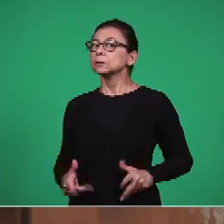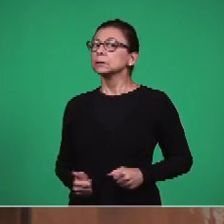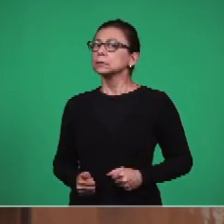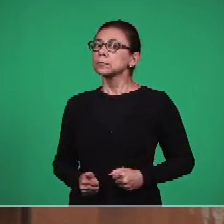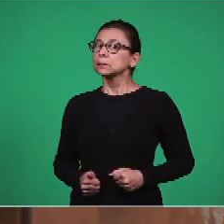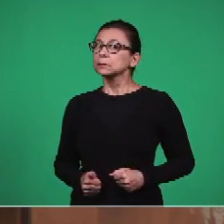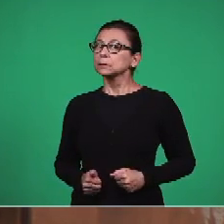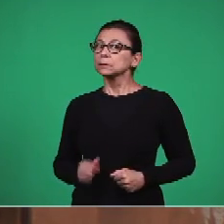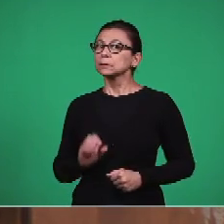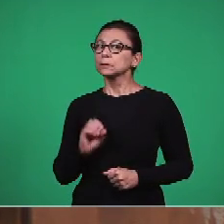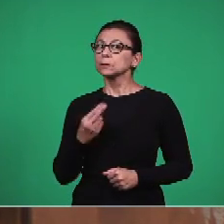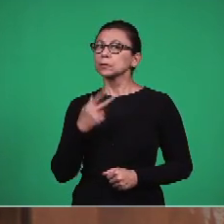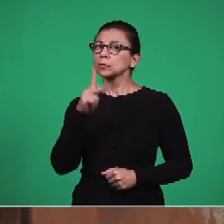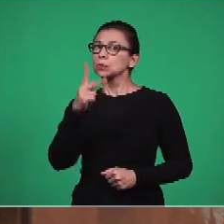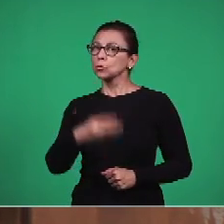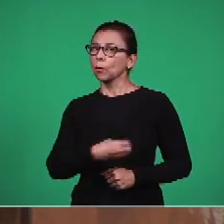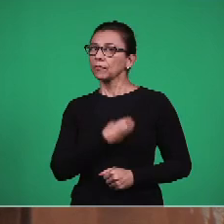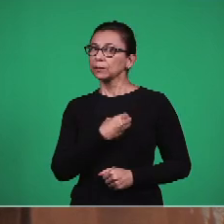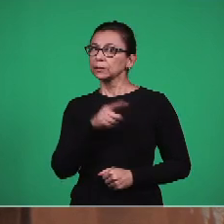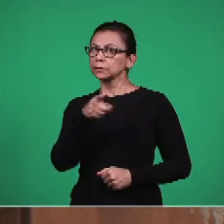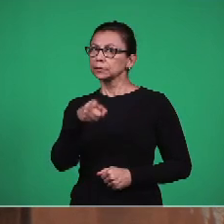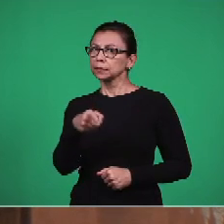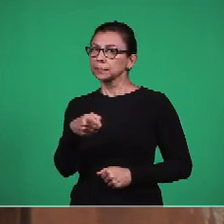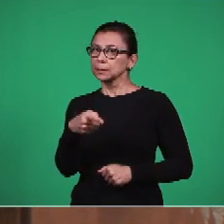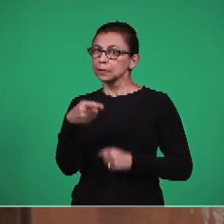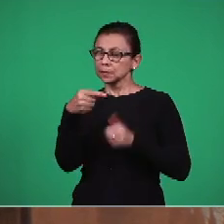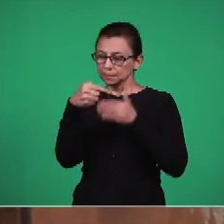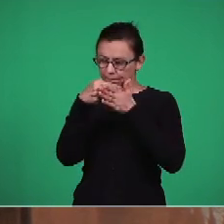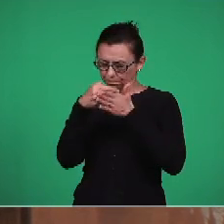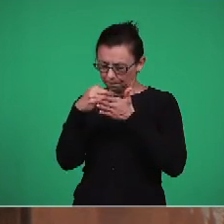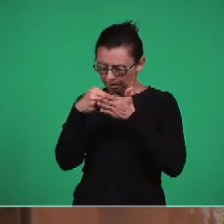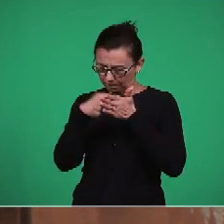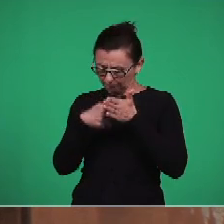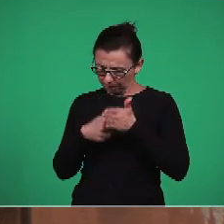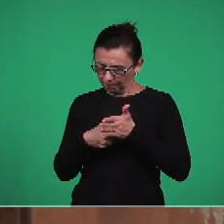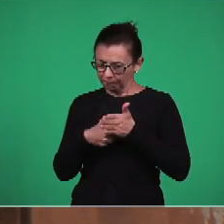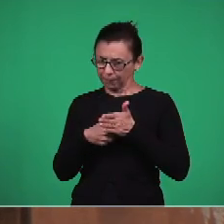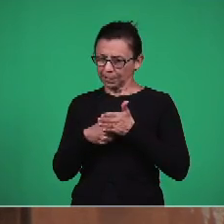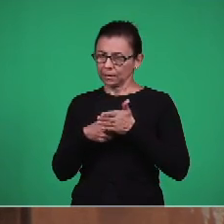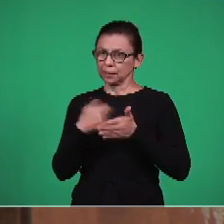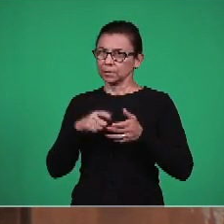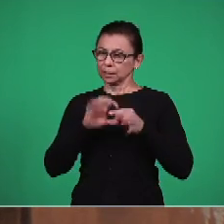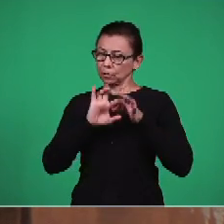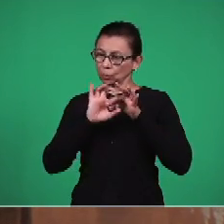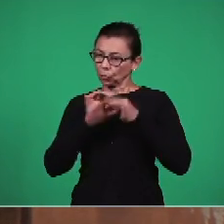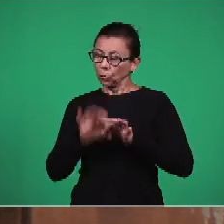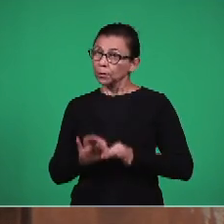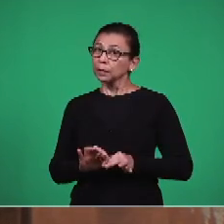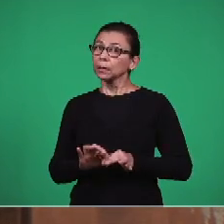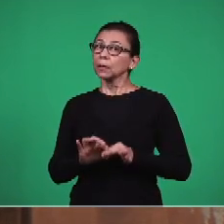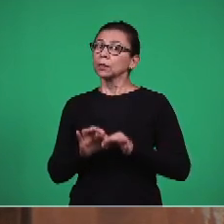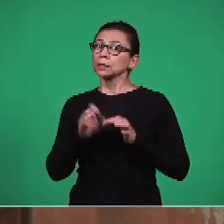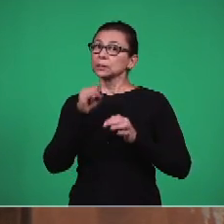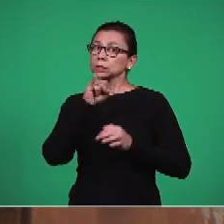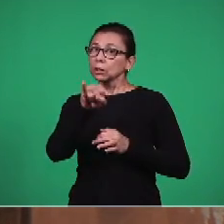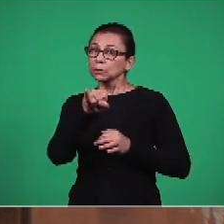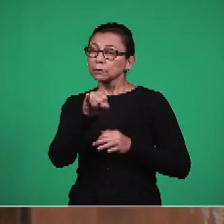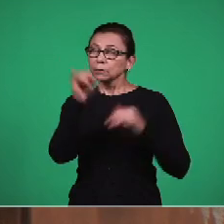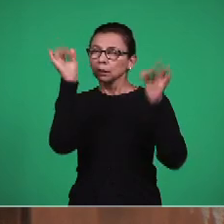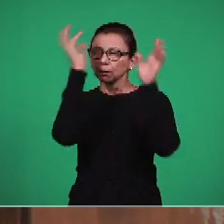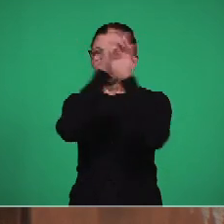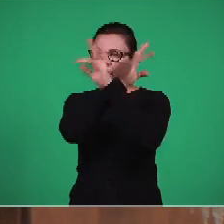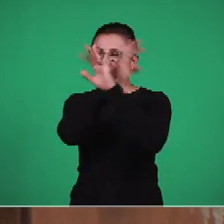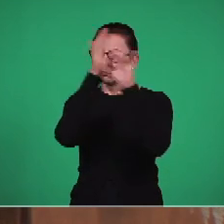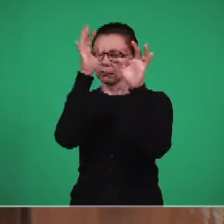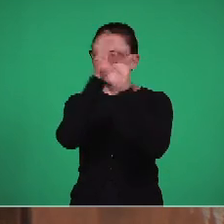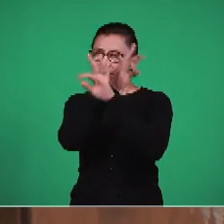não estiver em vigilância, em comunhão, não vai ouvir, observe, os sinais que estão sendo